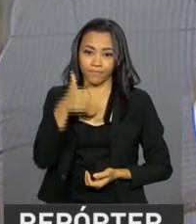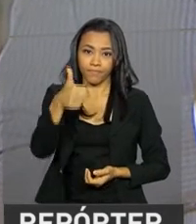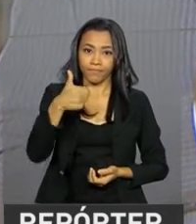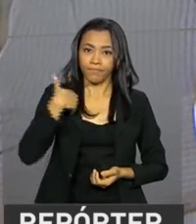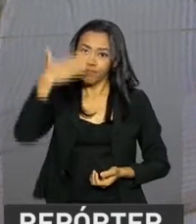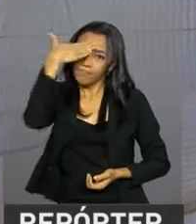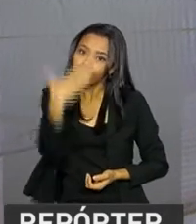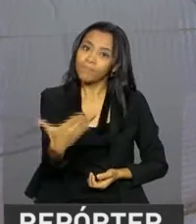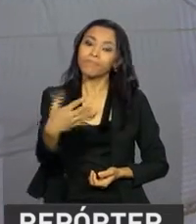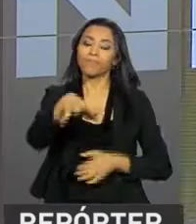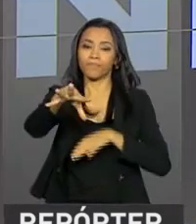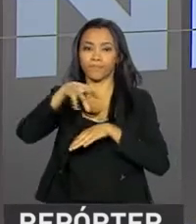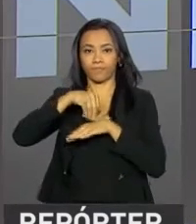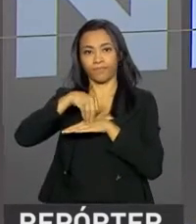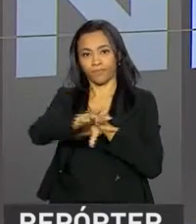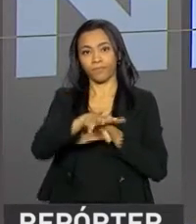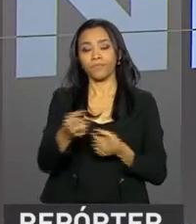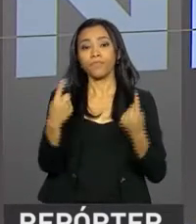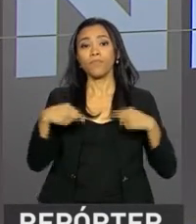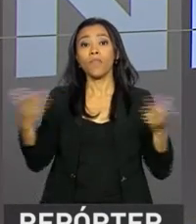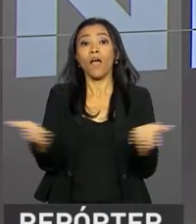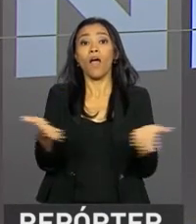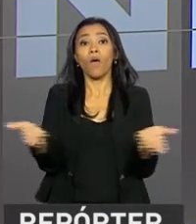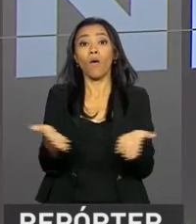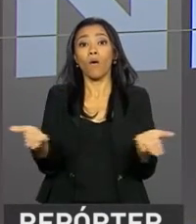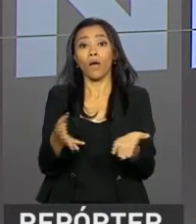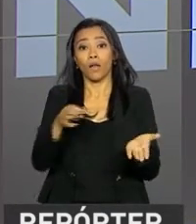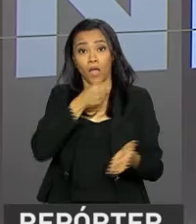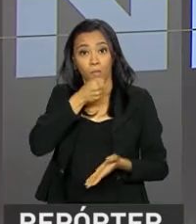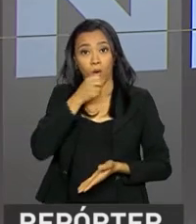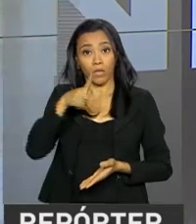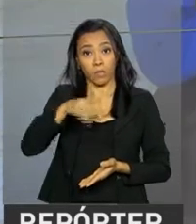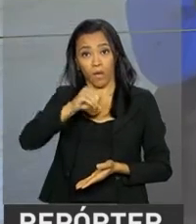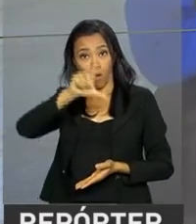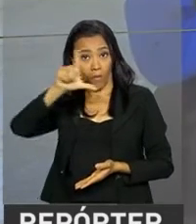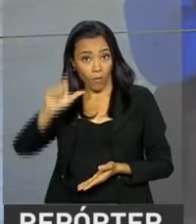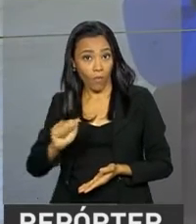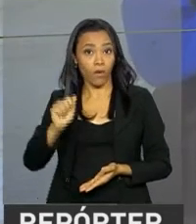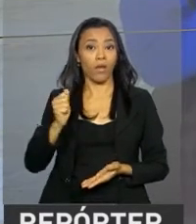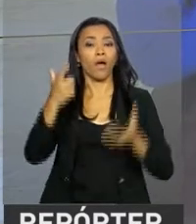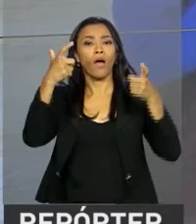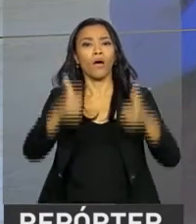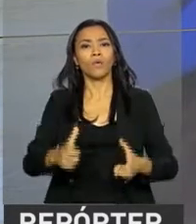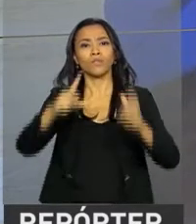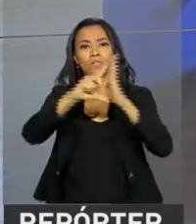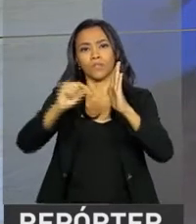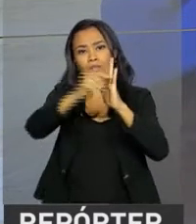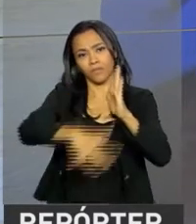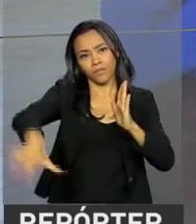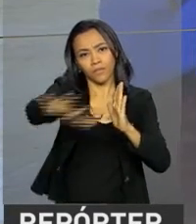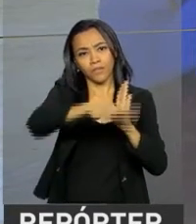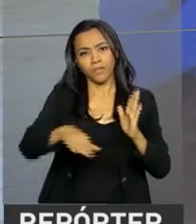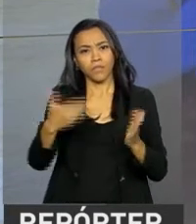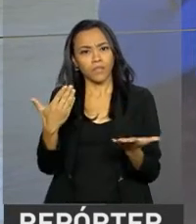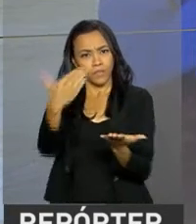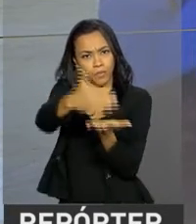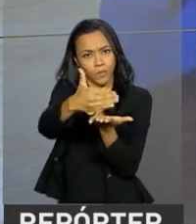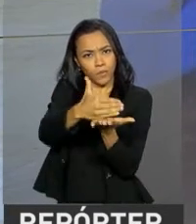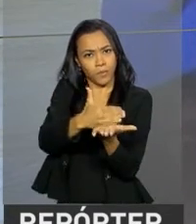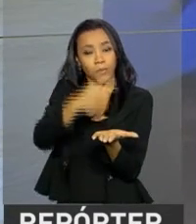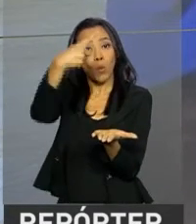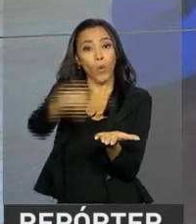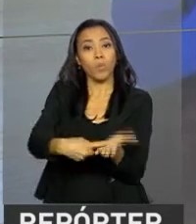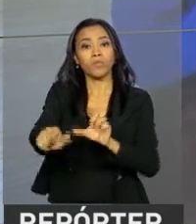pelas suas informações. E vamos agora chamar a repórter Paola Diorte, que está no Palácio do Planalto e acompanha a agenda do presidente